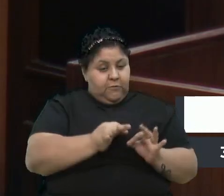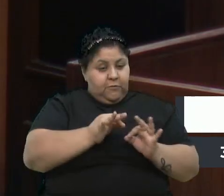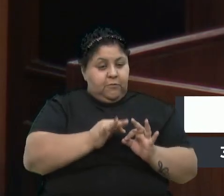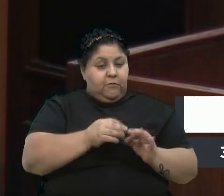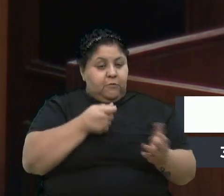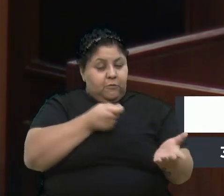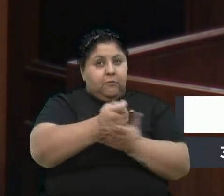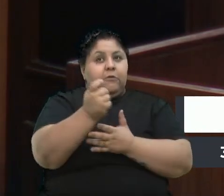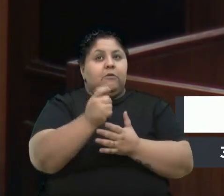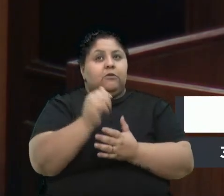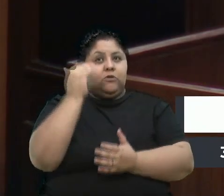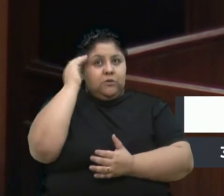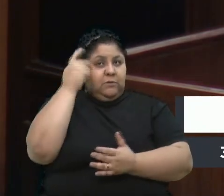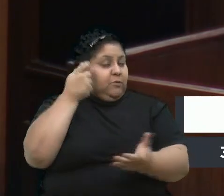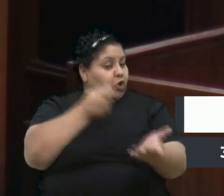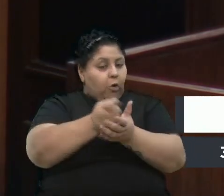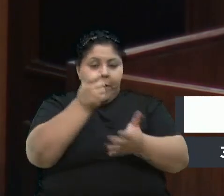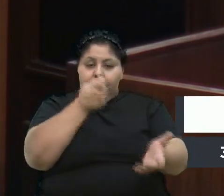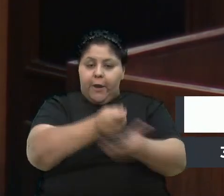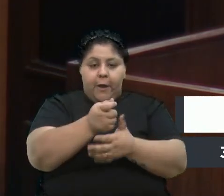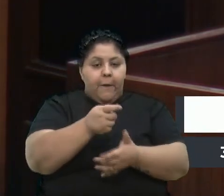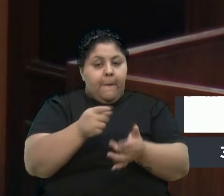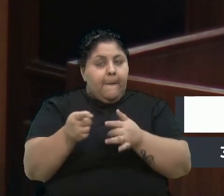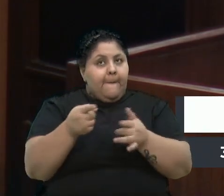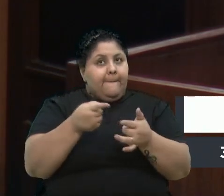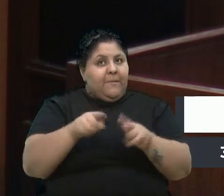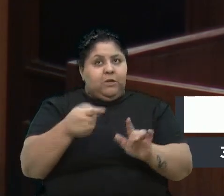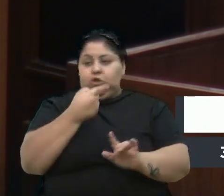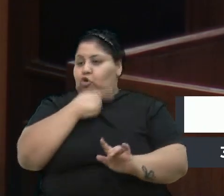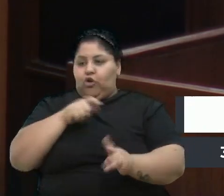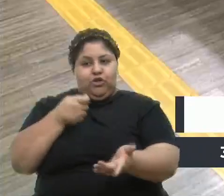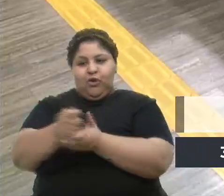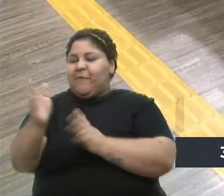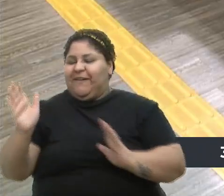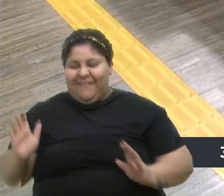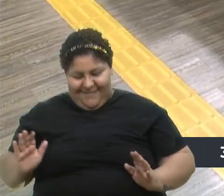cobrados, porque eles só sabem cobrar, mas ser cobrado eles não gostam. Obrigado. Do vereador